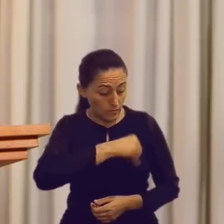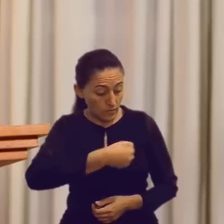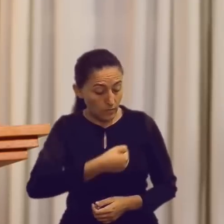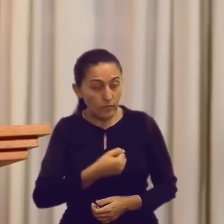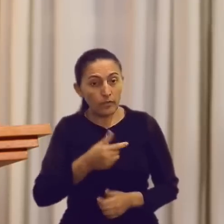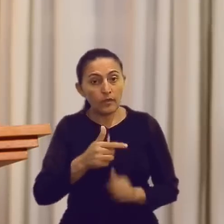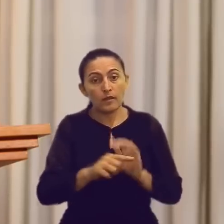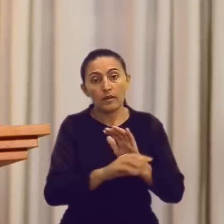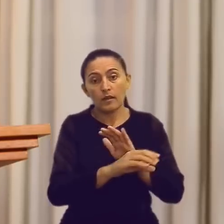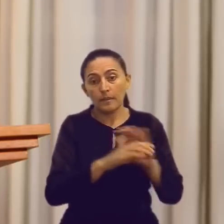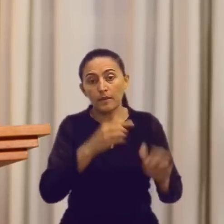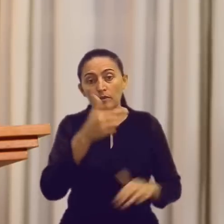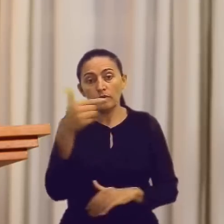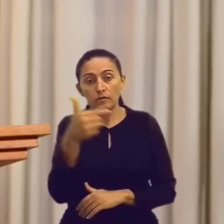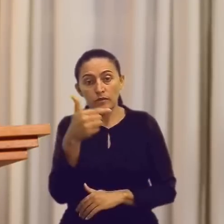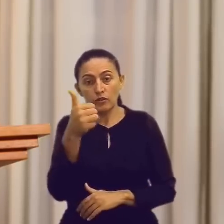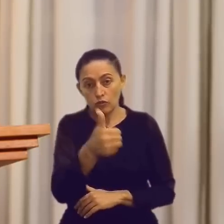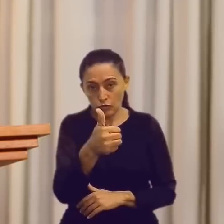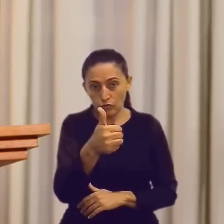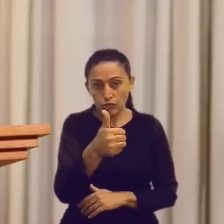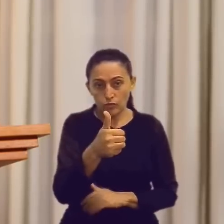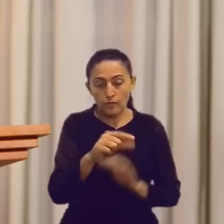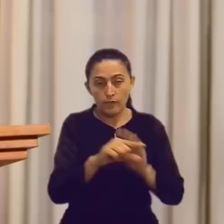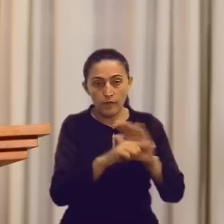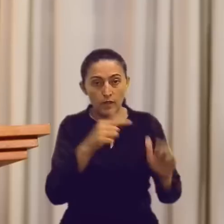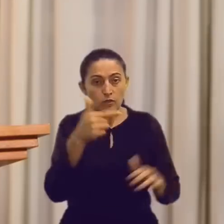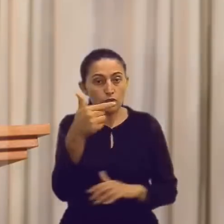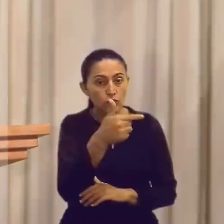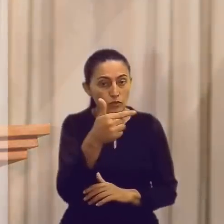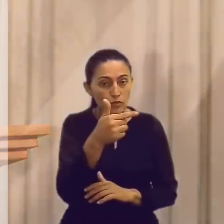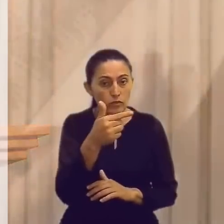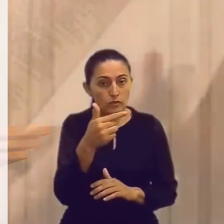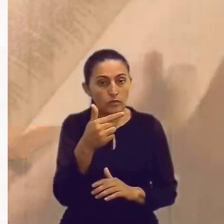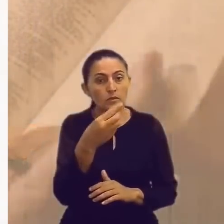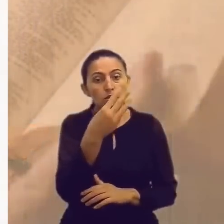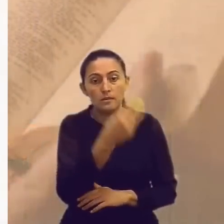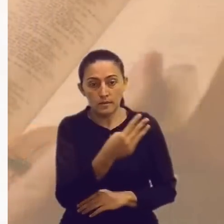21, versos 2 e 3.